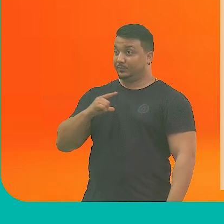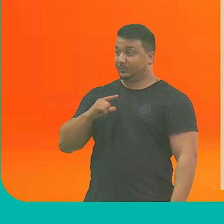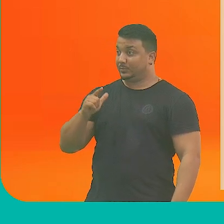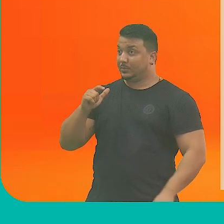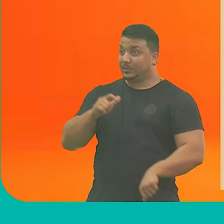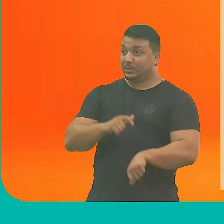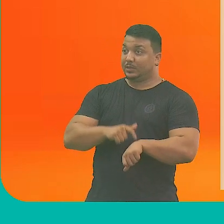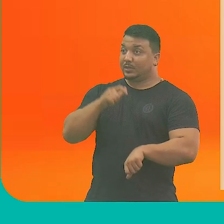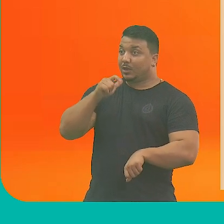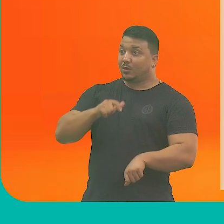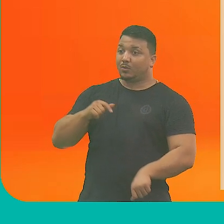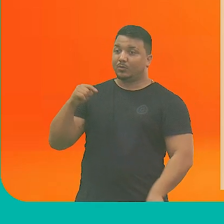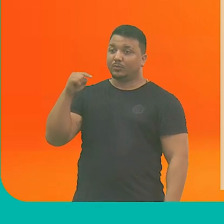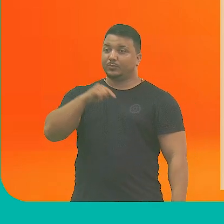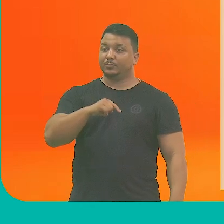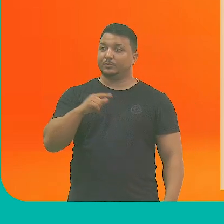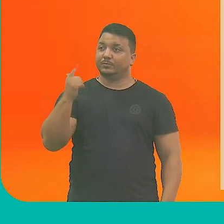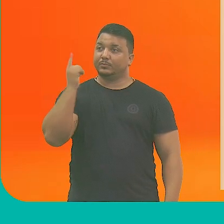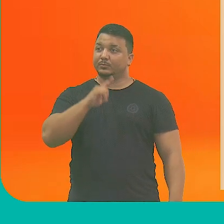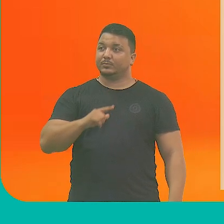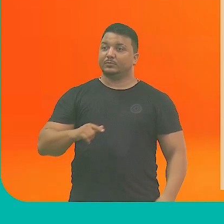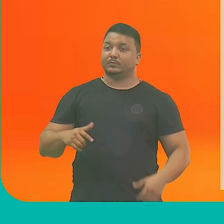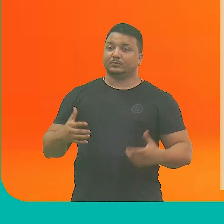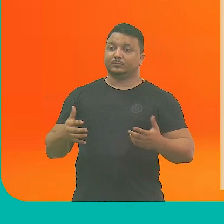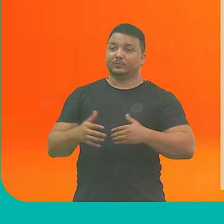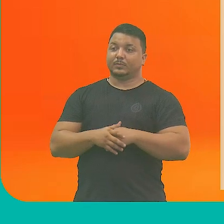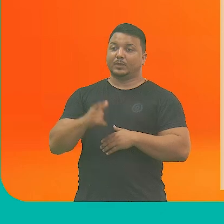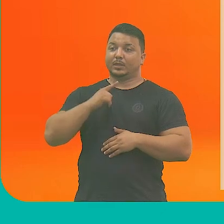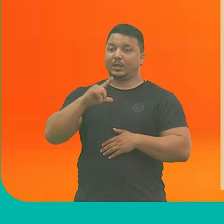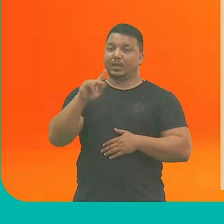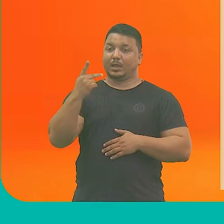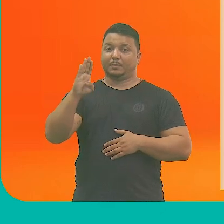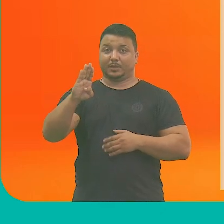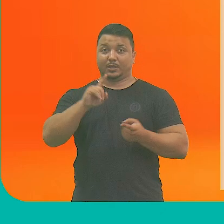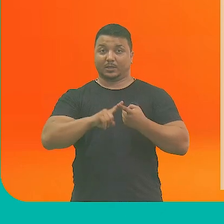que a gente vai escolher a competência e a habilidade,